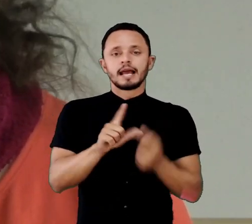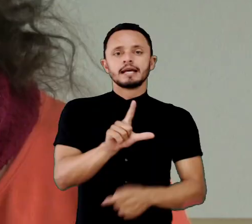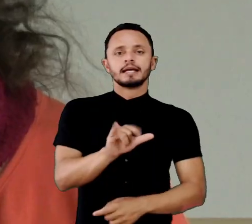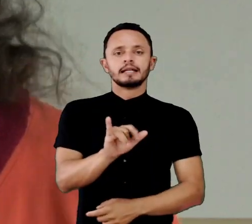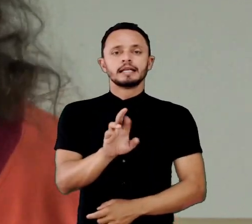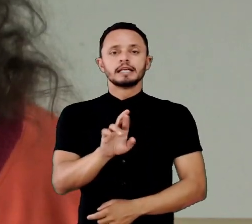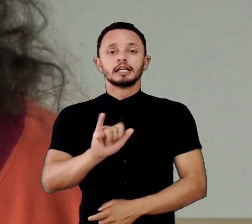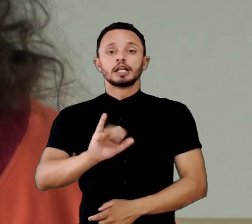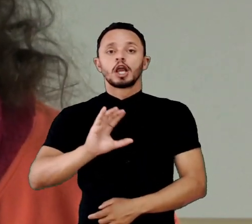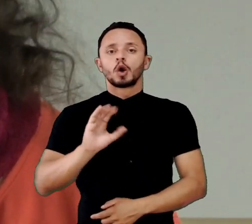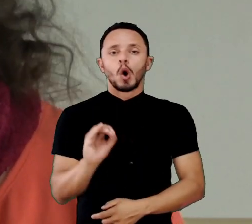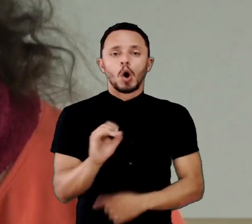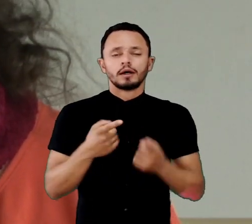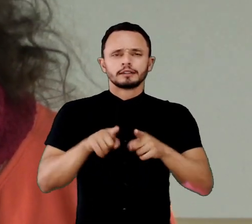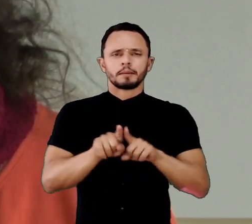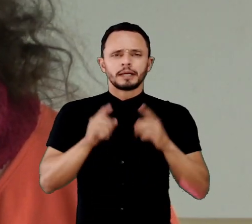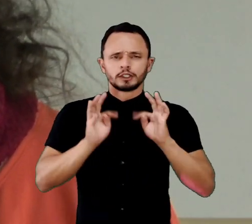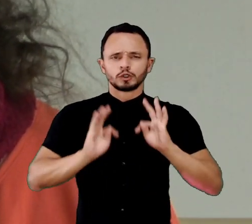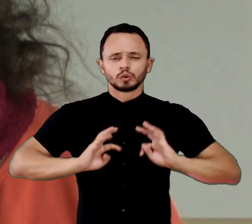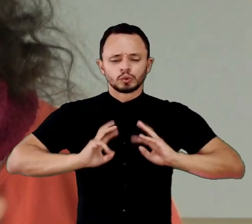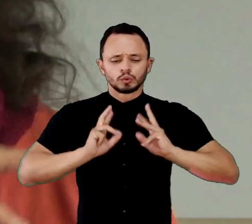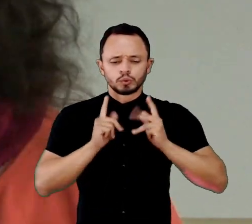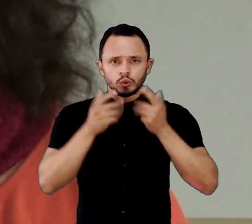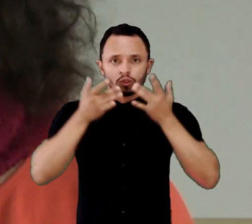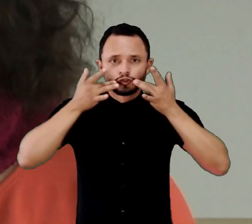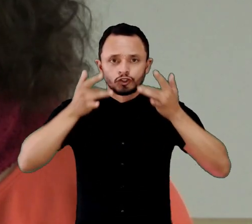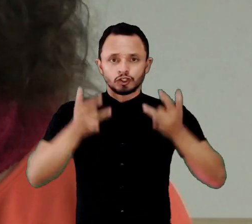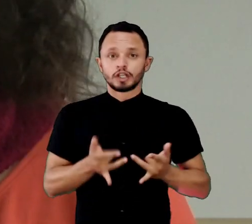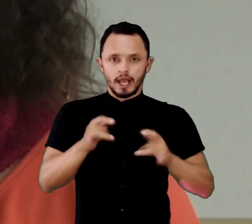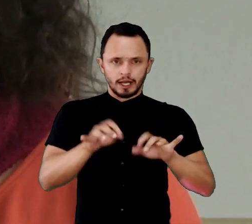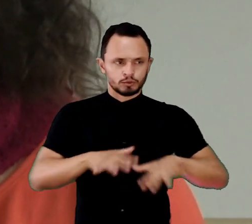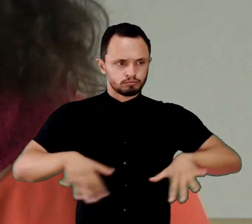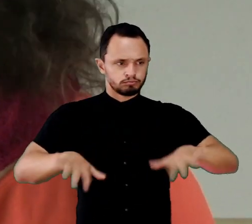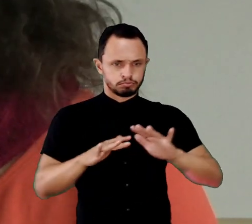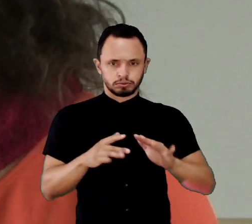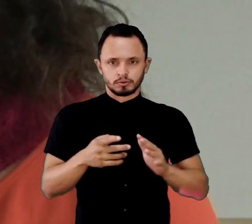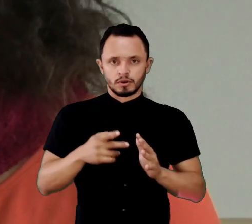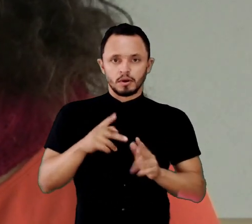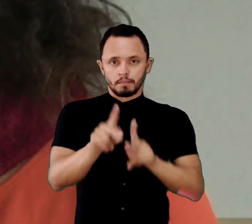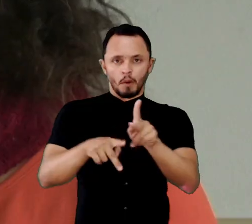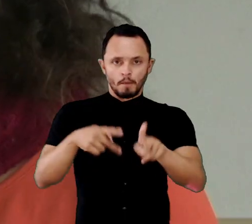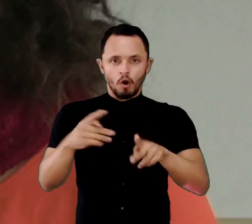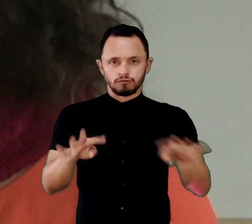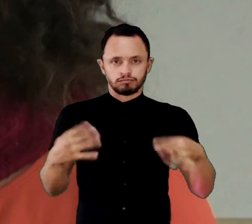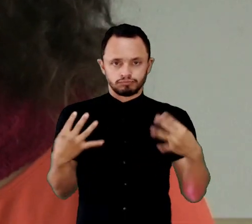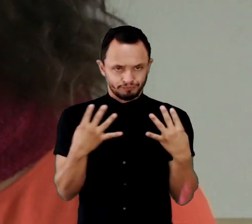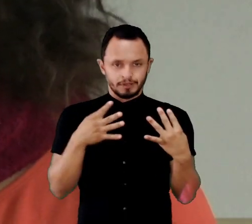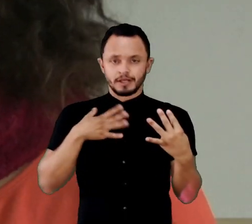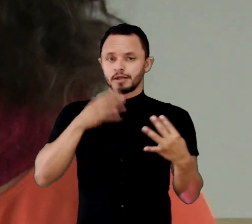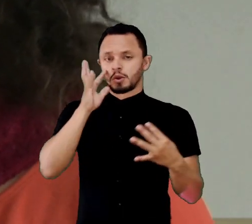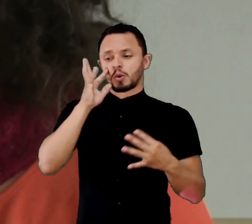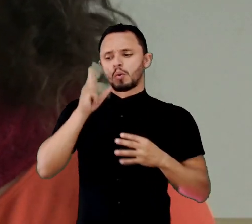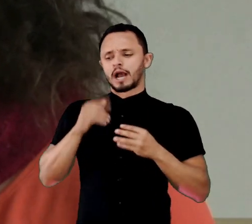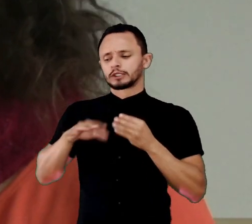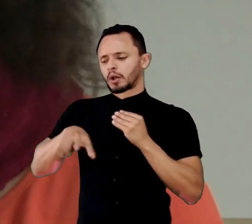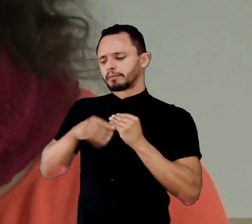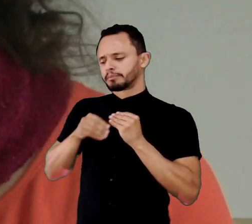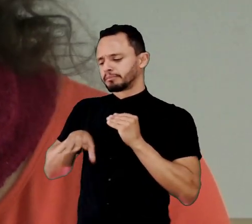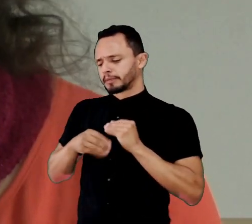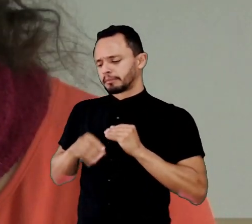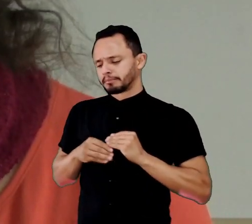o jogo teatral explícito para o público. Eu acho que isso são elementos bem importantes, bem constitutivos assim, da